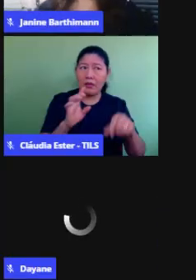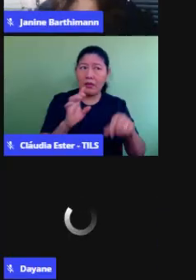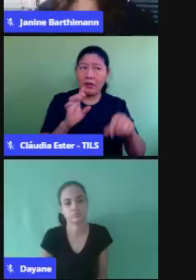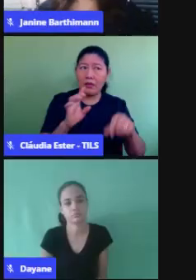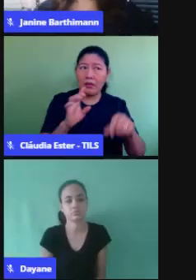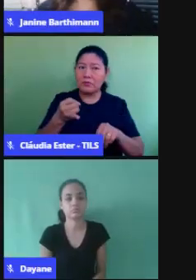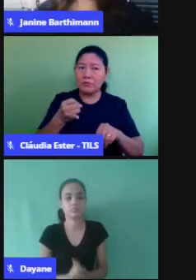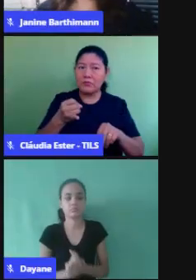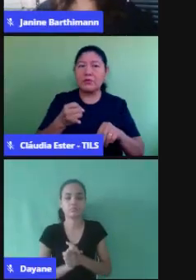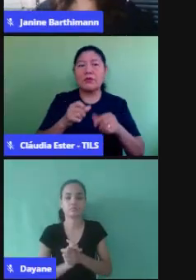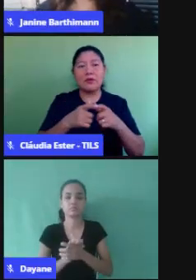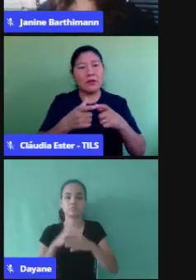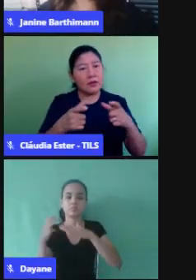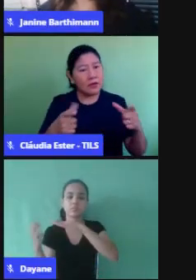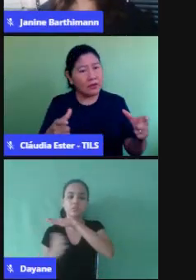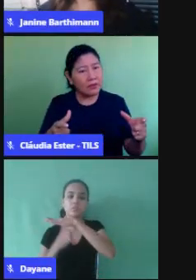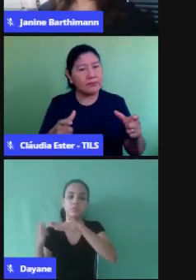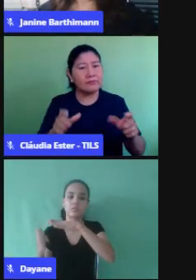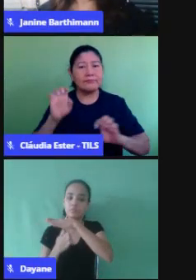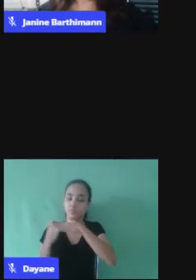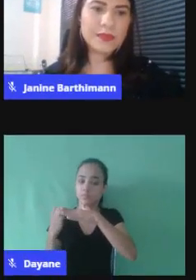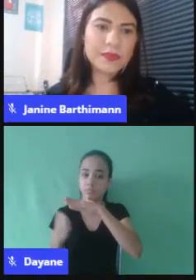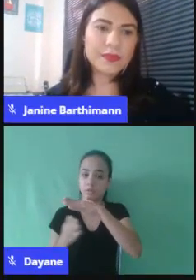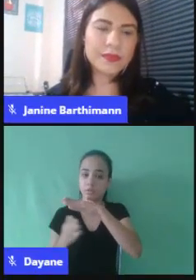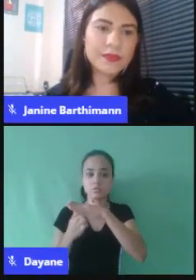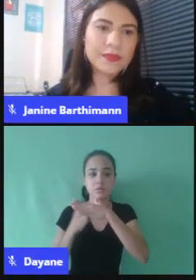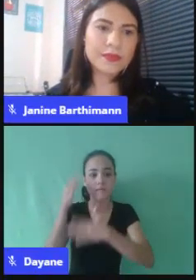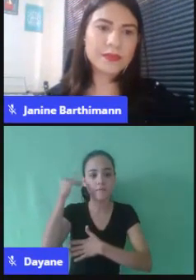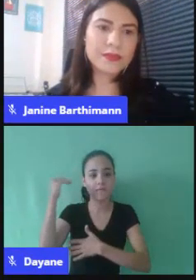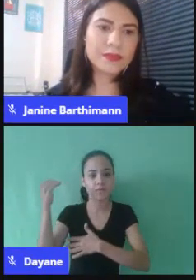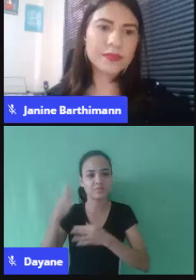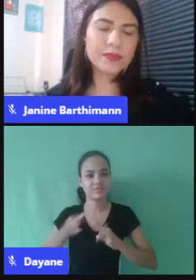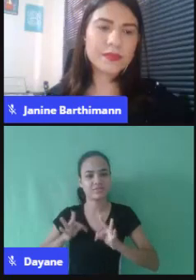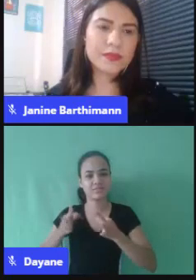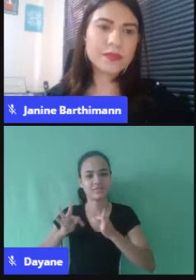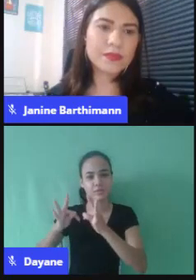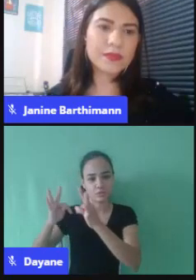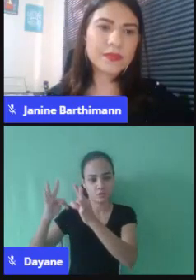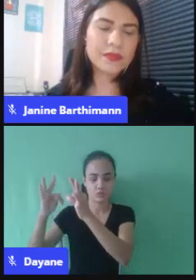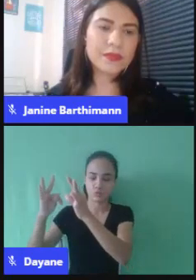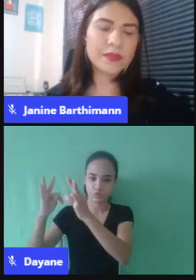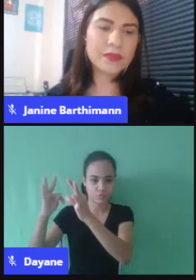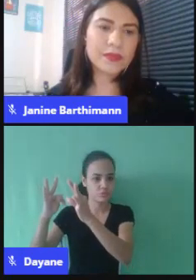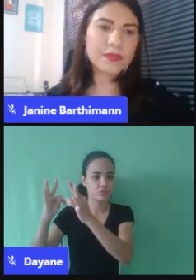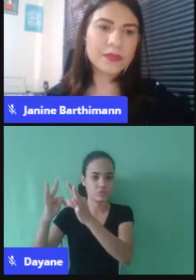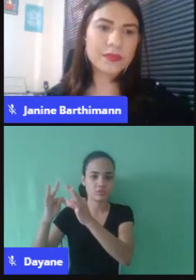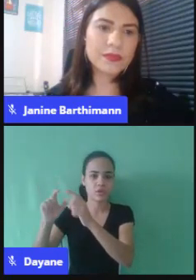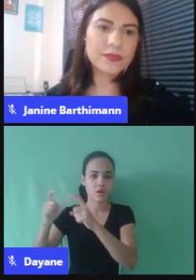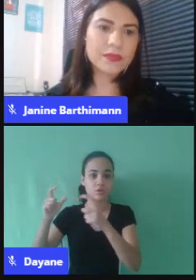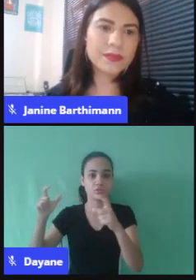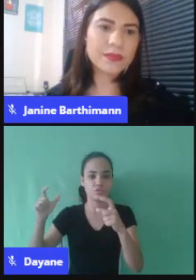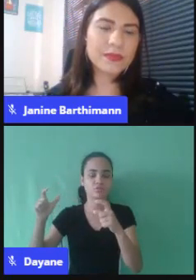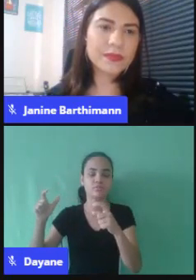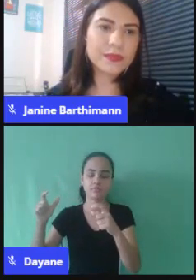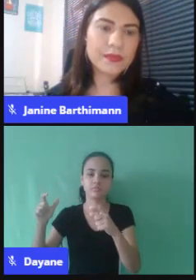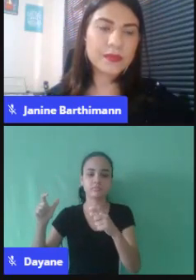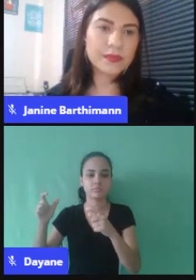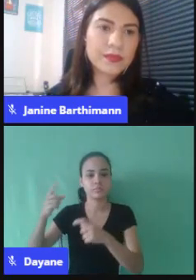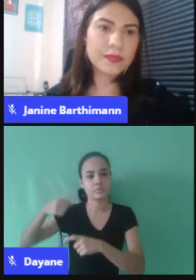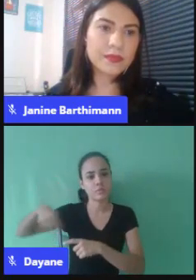empresas de tecnologia, no sentido de que essas empresas têm